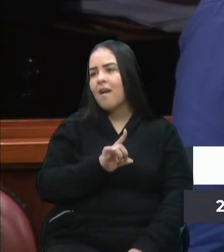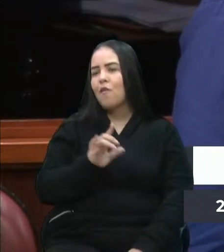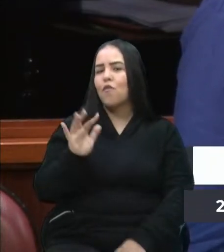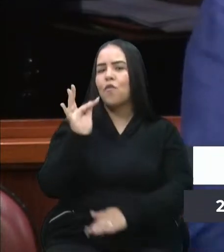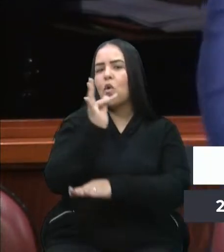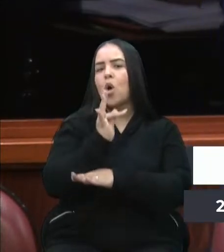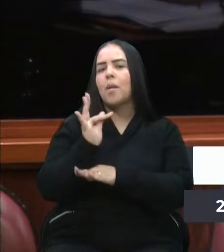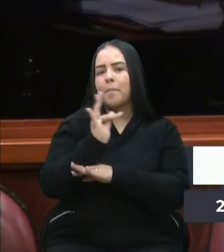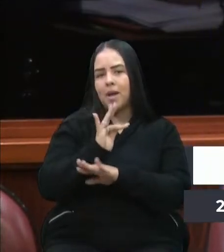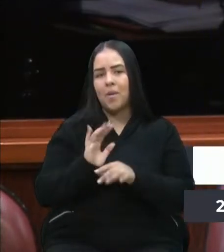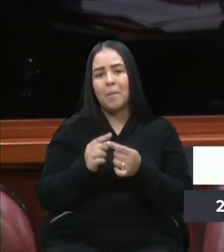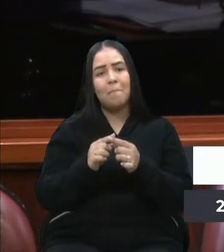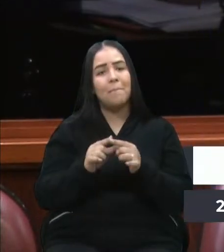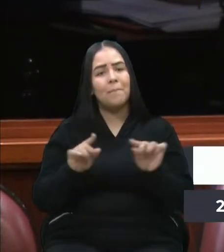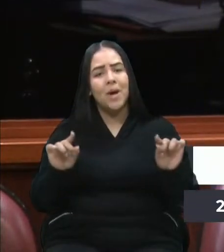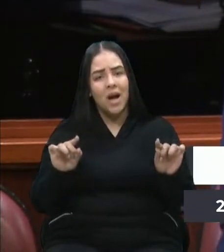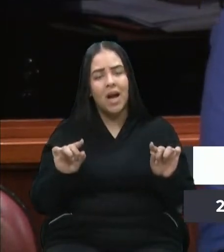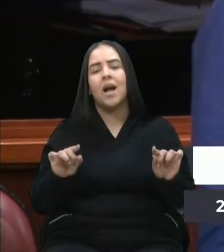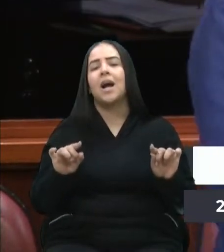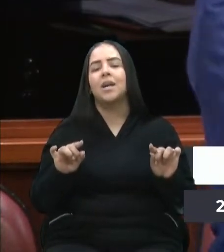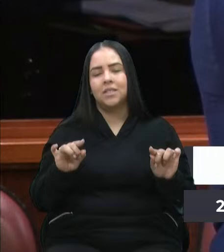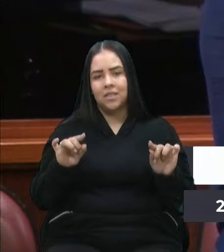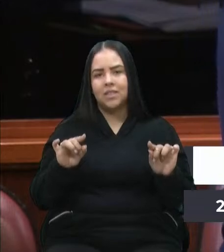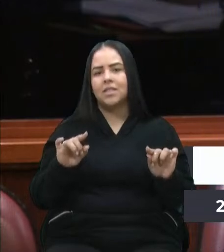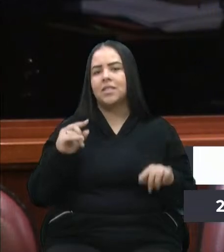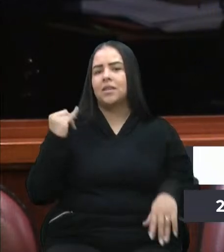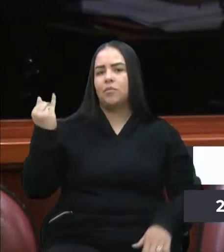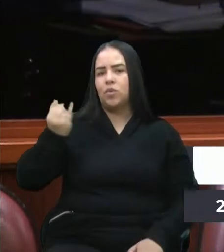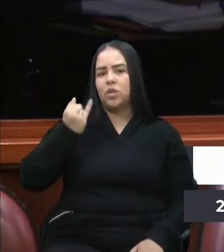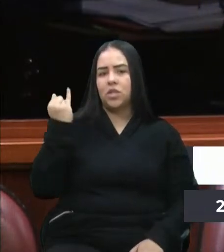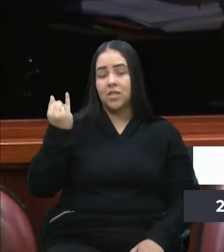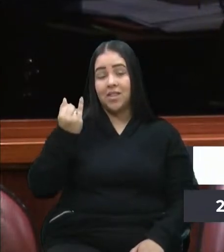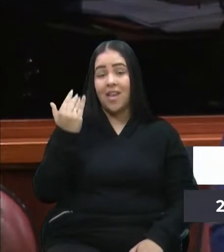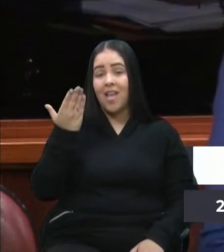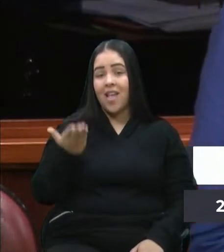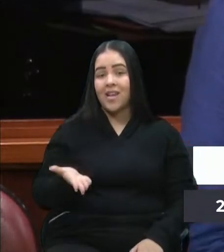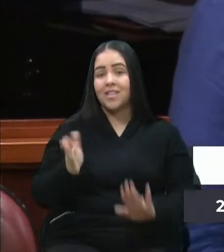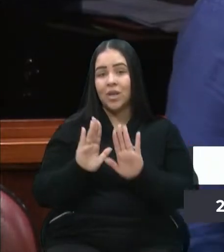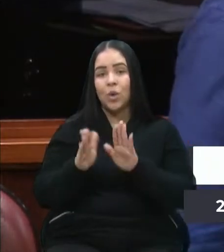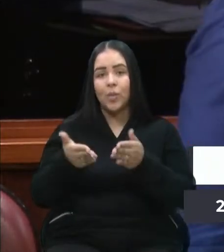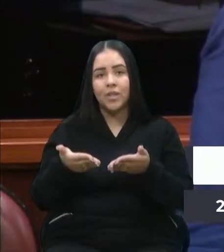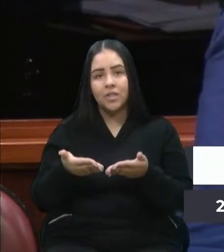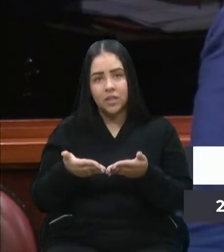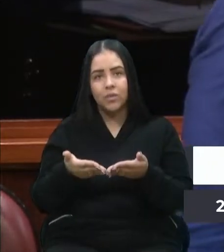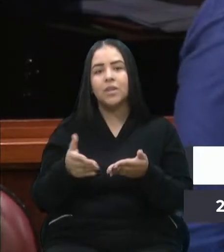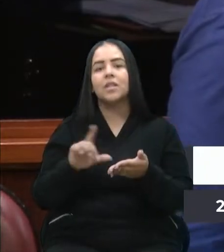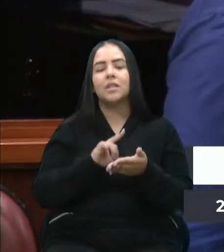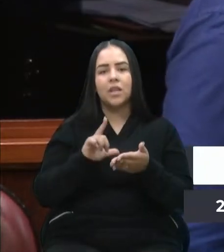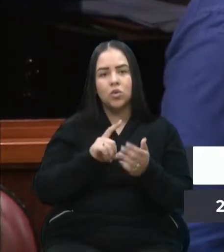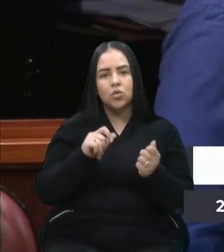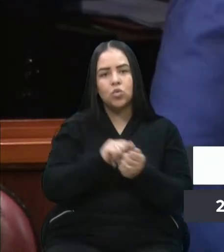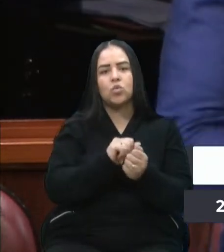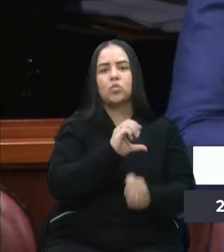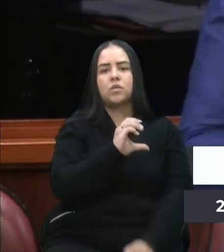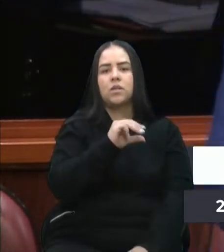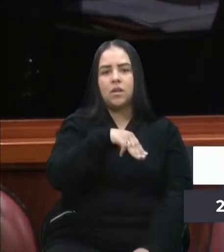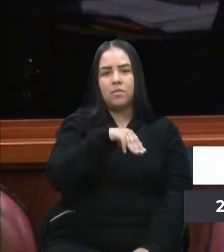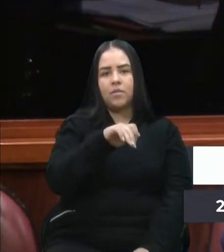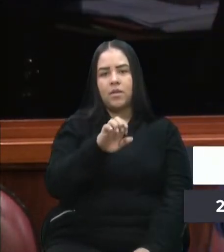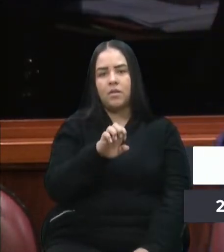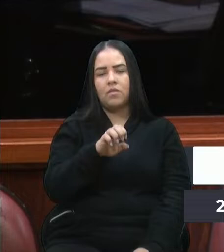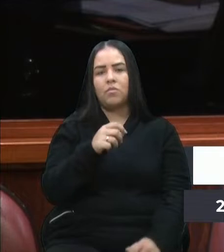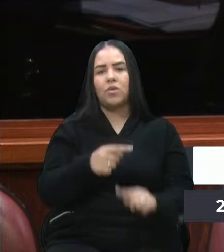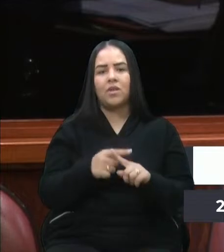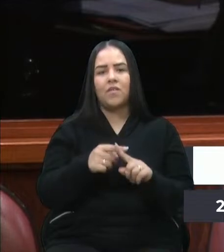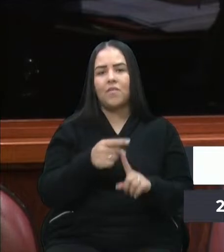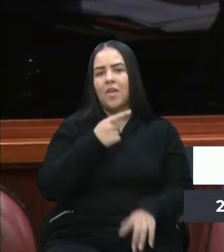constituída, mas tamanha a importância da comissão que está no Conselho Municipal de Educação. Então, o argumento